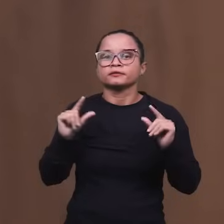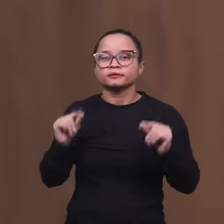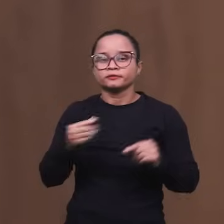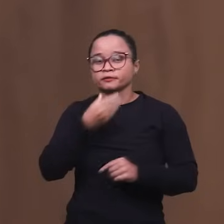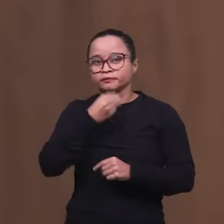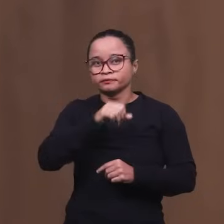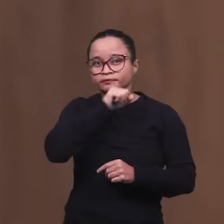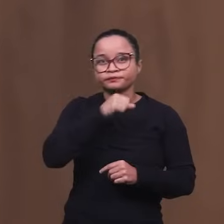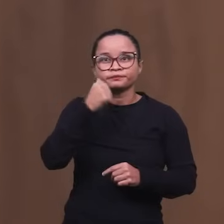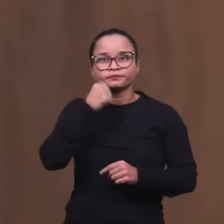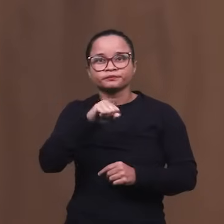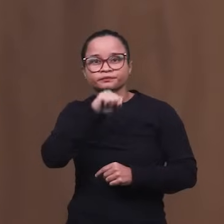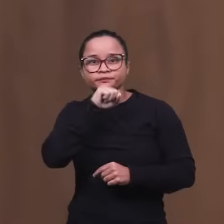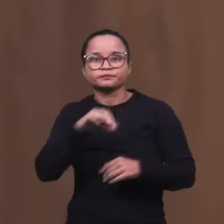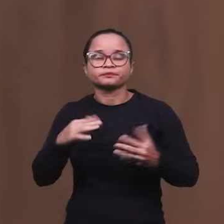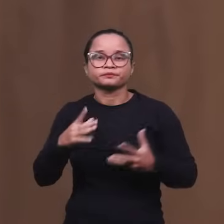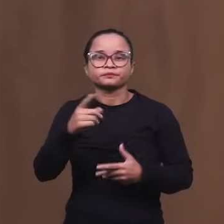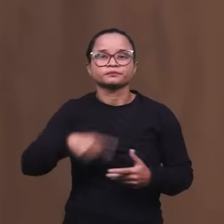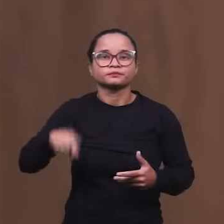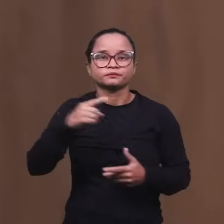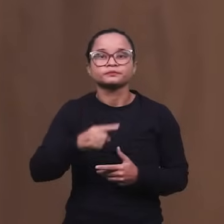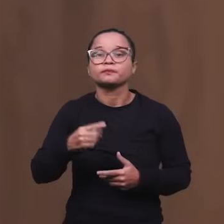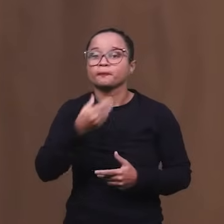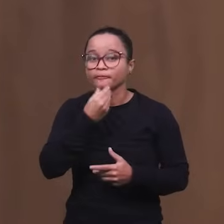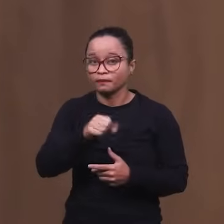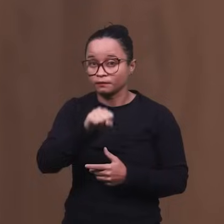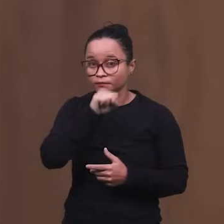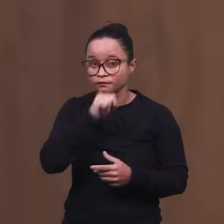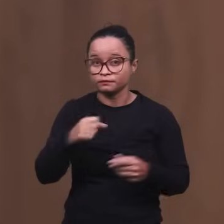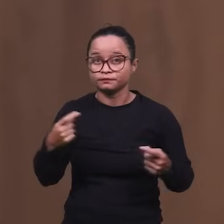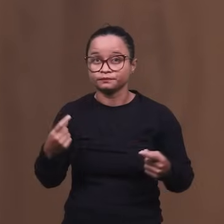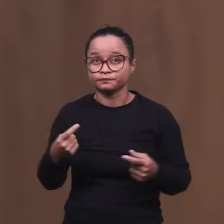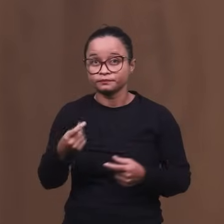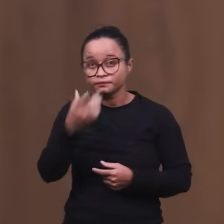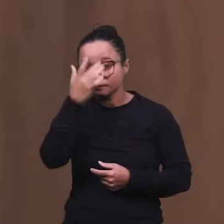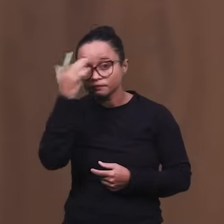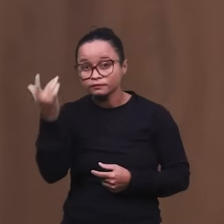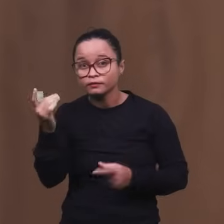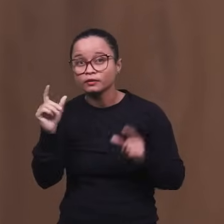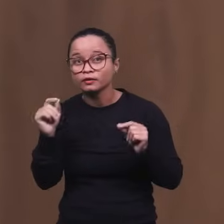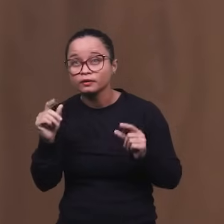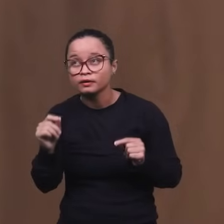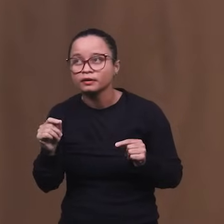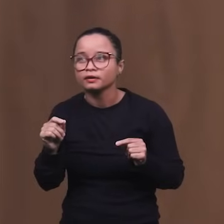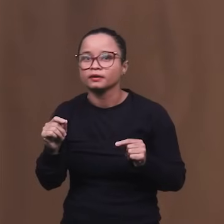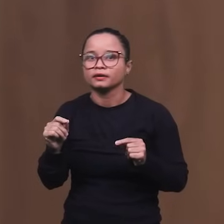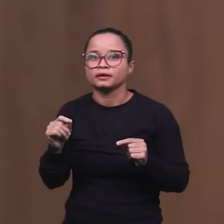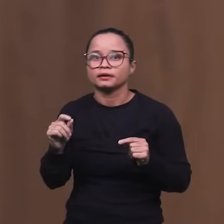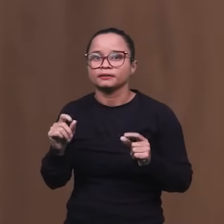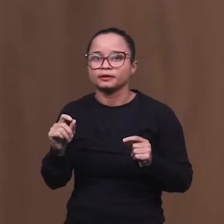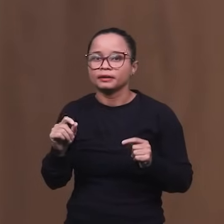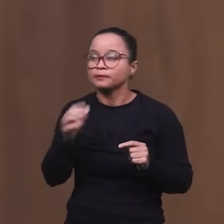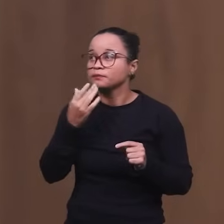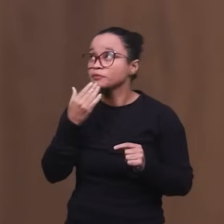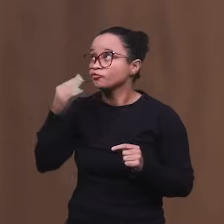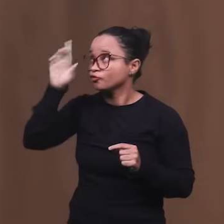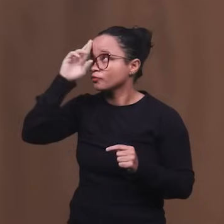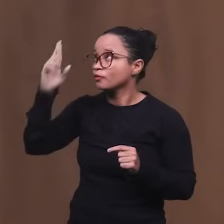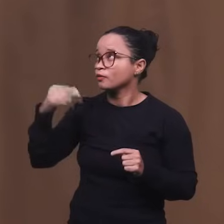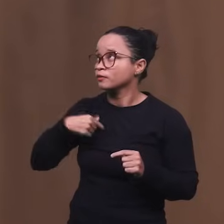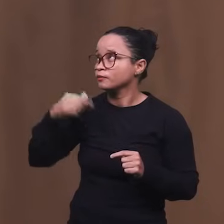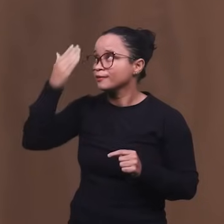é os pais, precisam ser nós pais, né? Ser pessoas de oração e pedir o tempo todo, Senhor, me dá